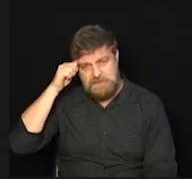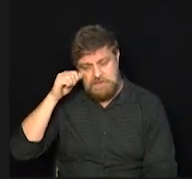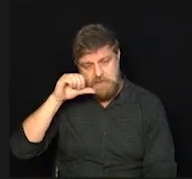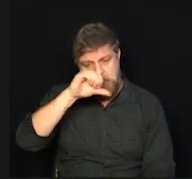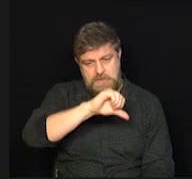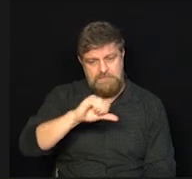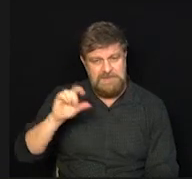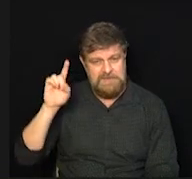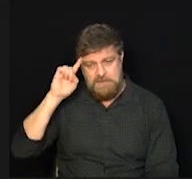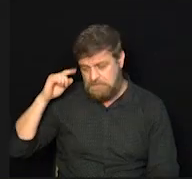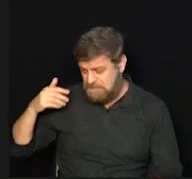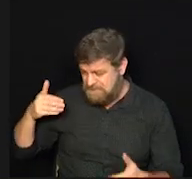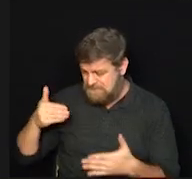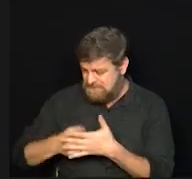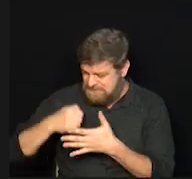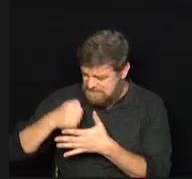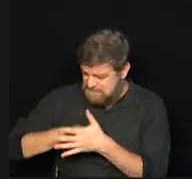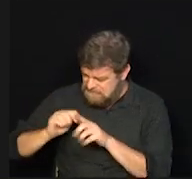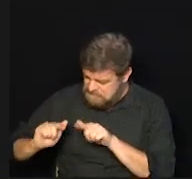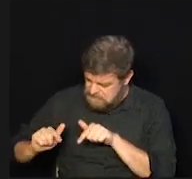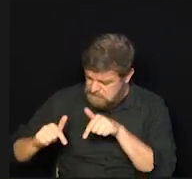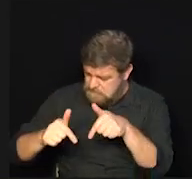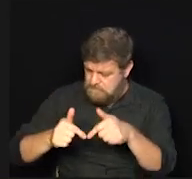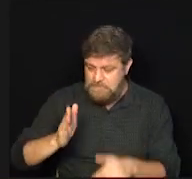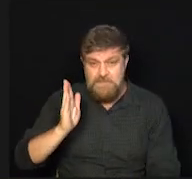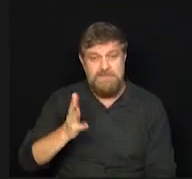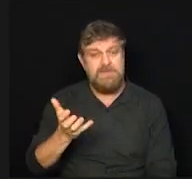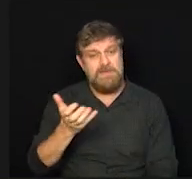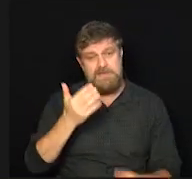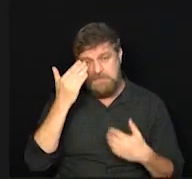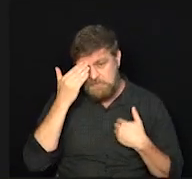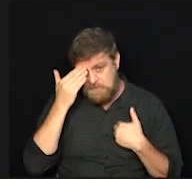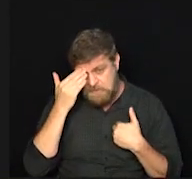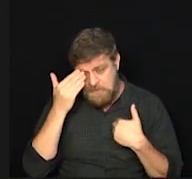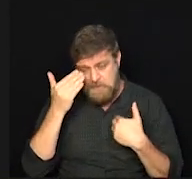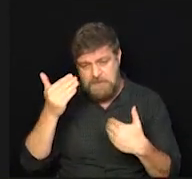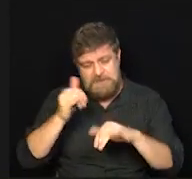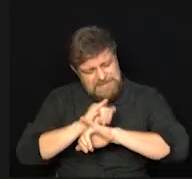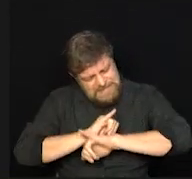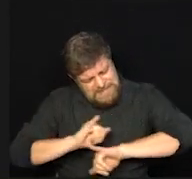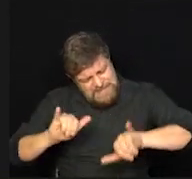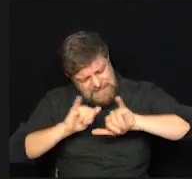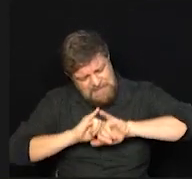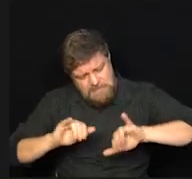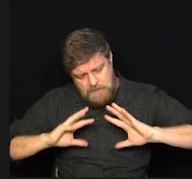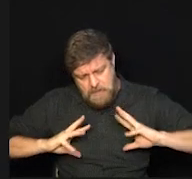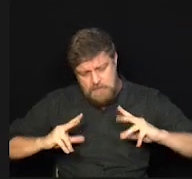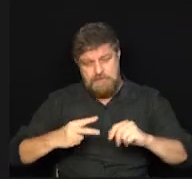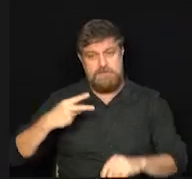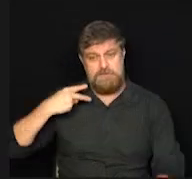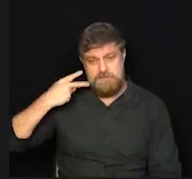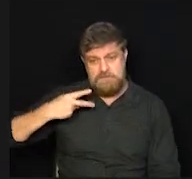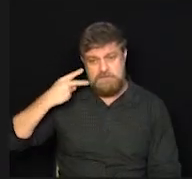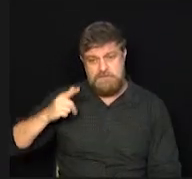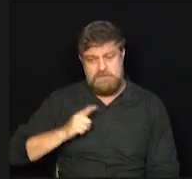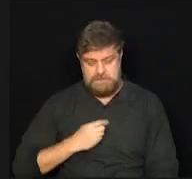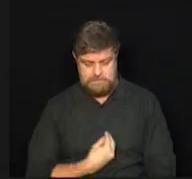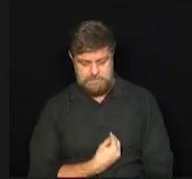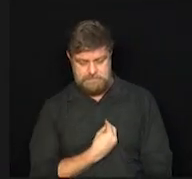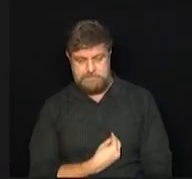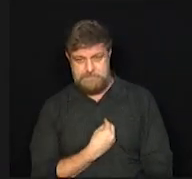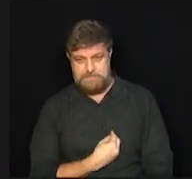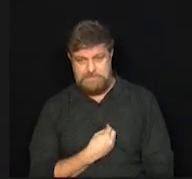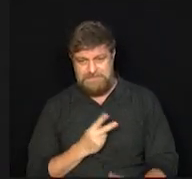99 os dias de luta e já queremos agradecer publicamente a todos os vereadores que estiveram aqui